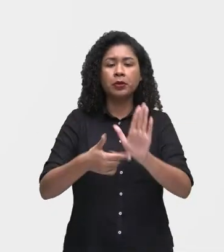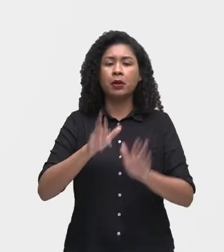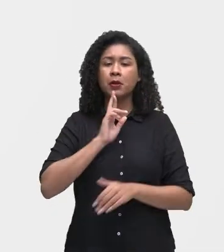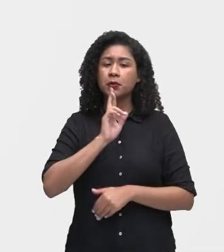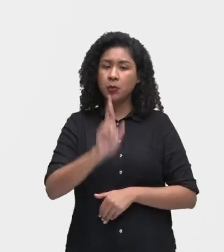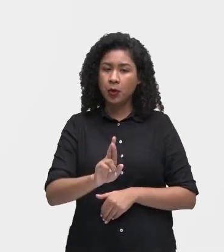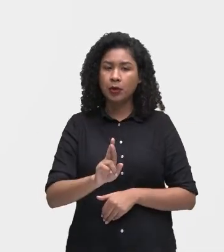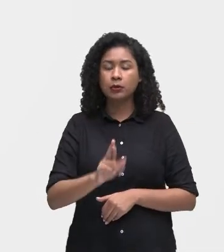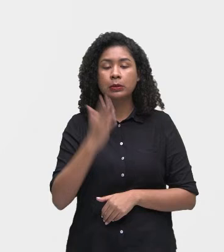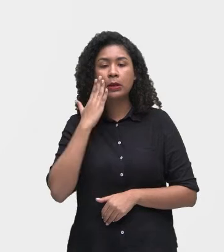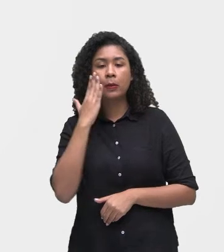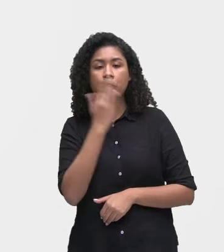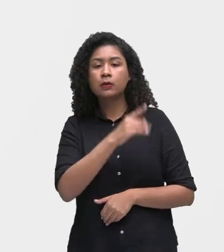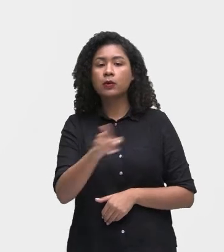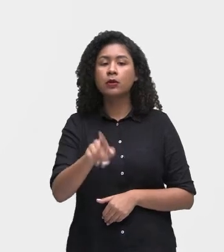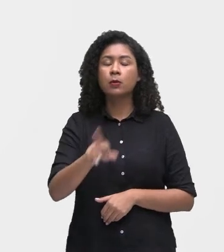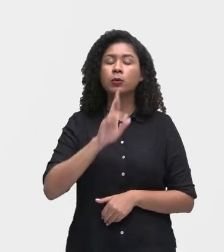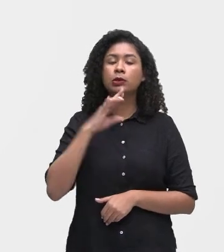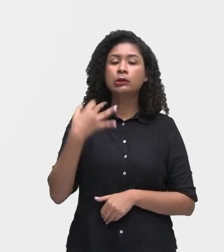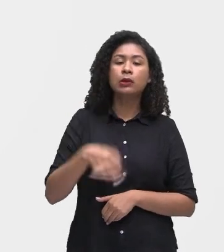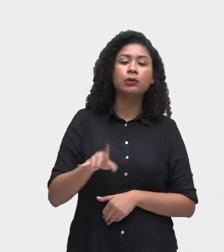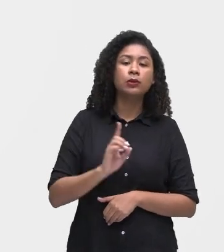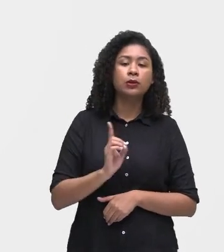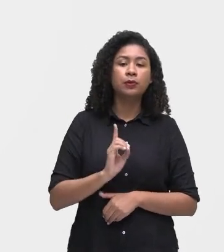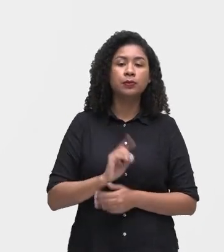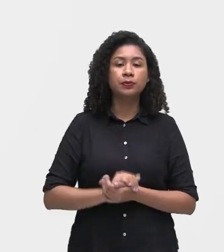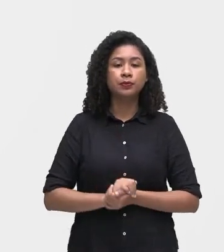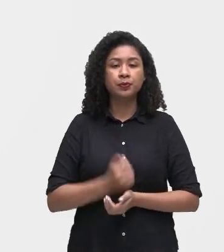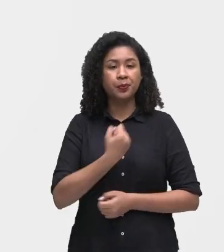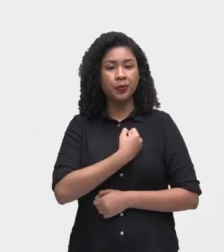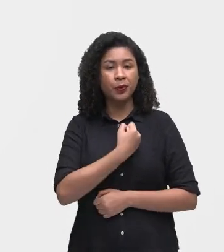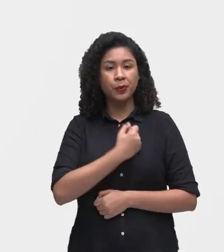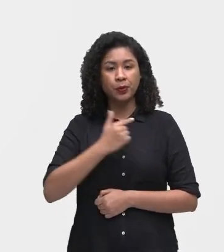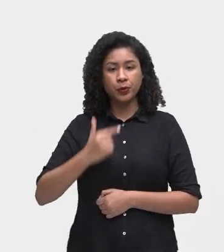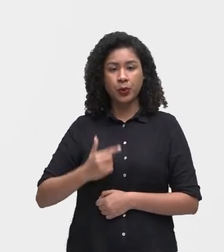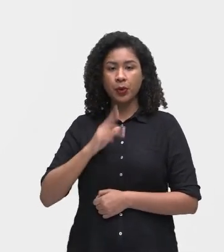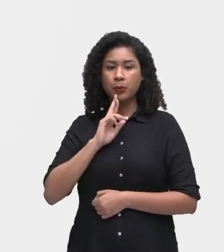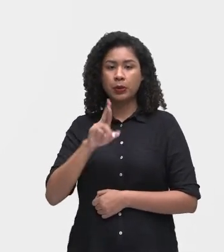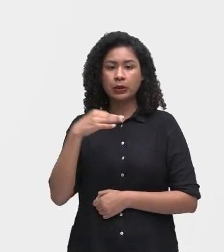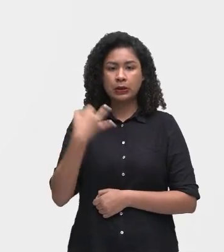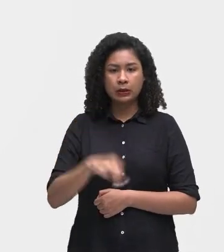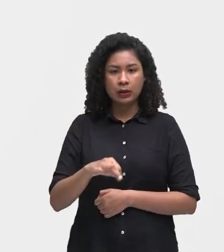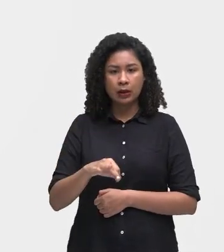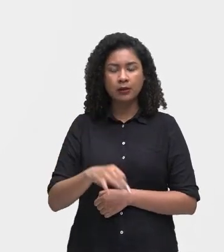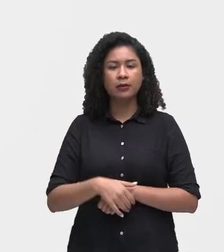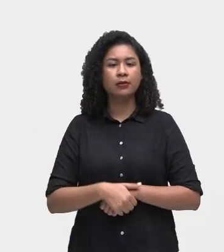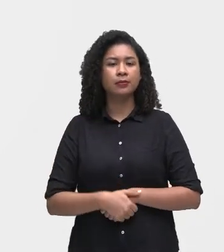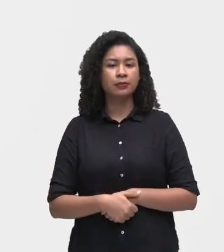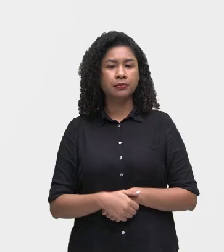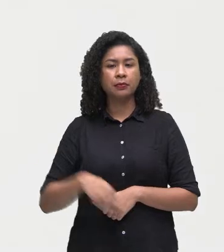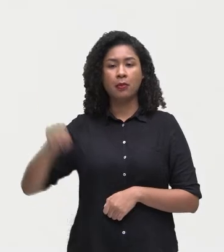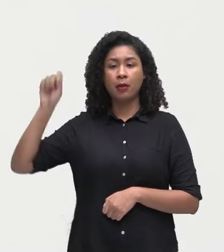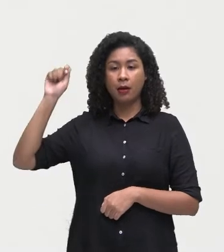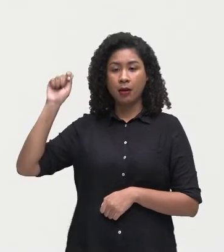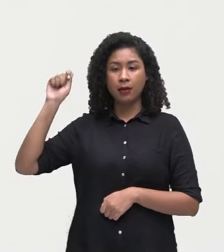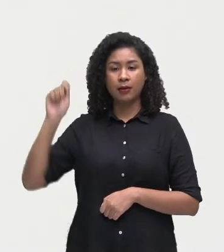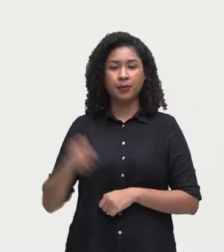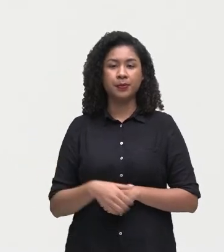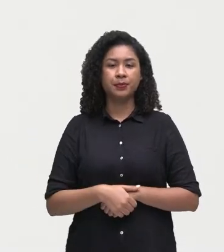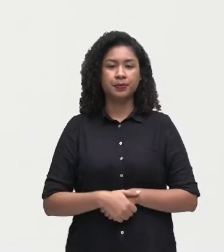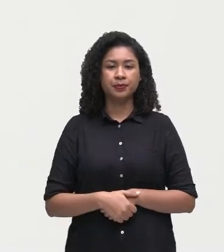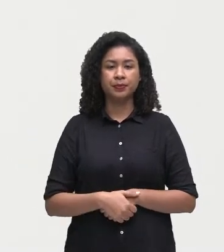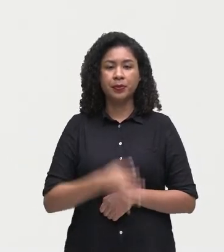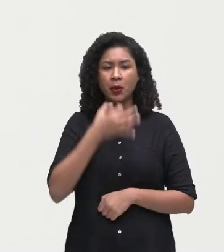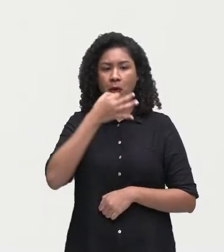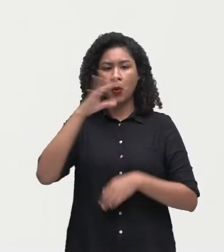acertar a alternativa correta. Questão 2, resposta correta, alternativa de letra A. O comentário falou